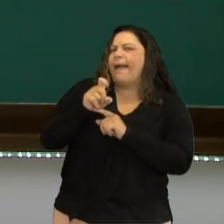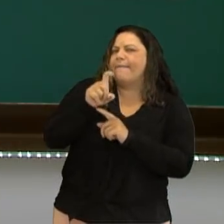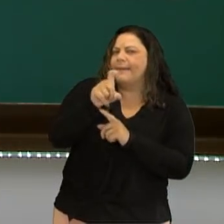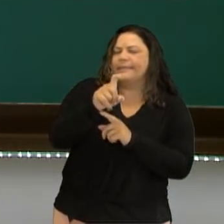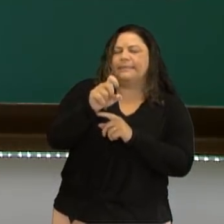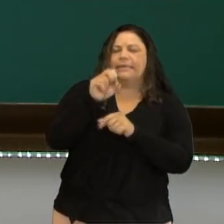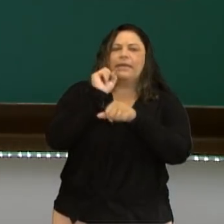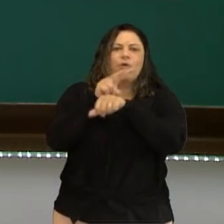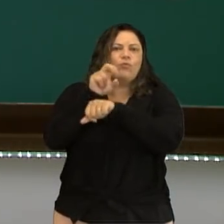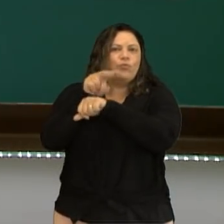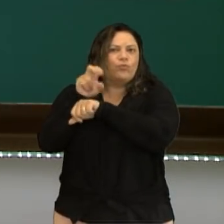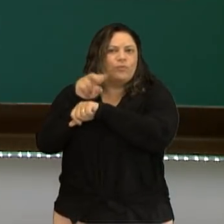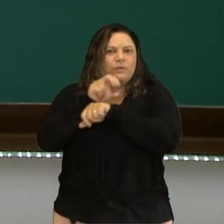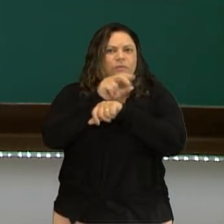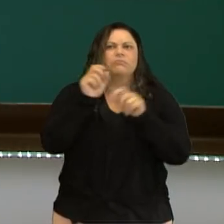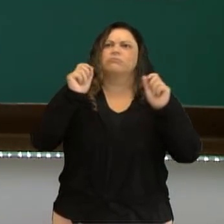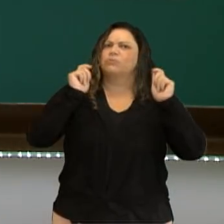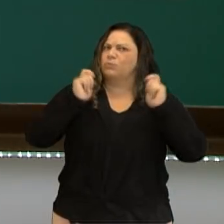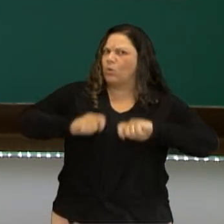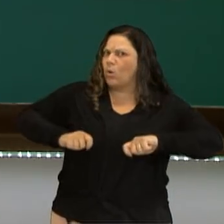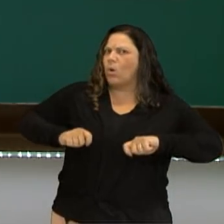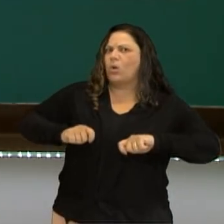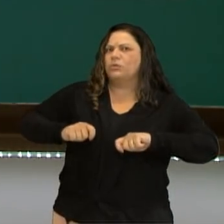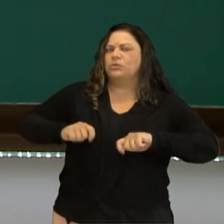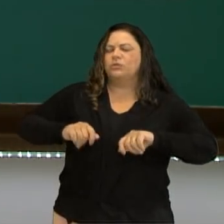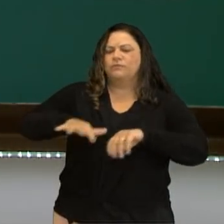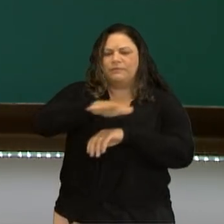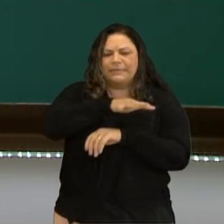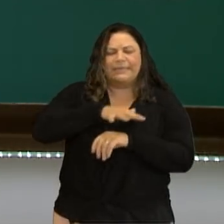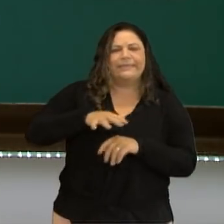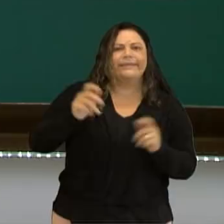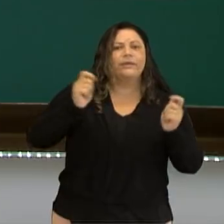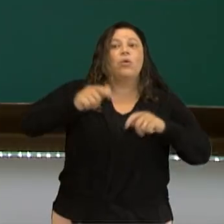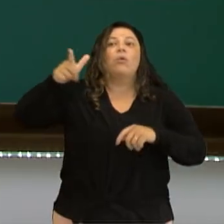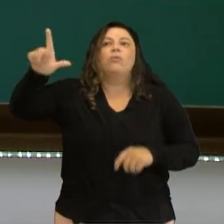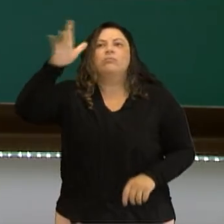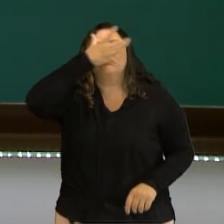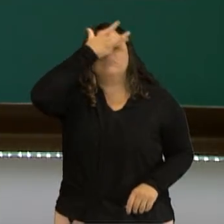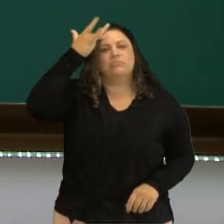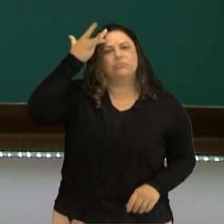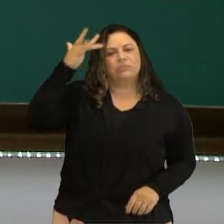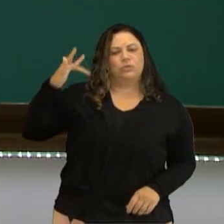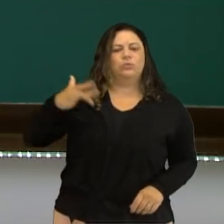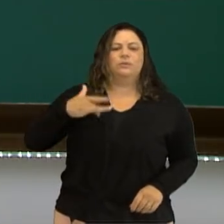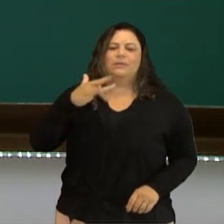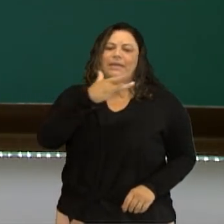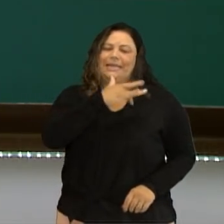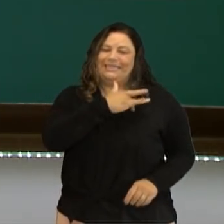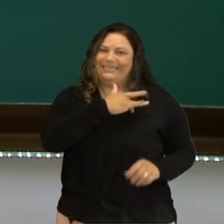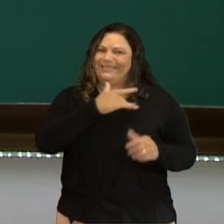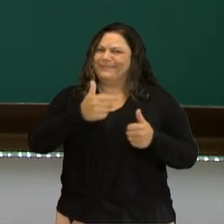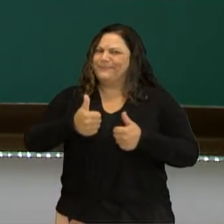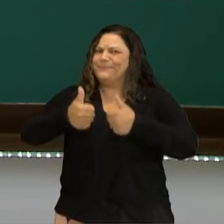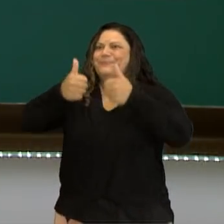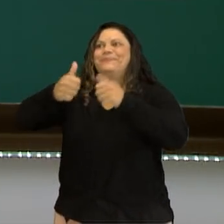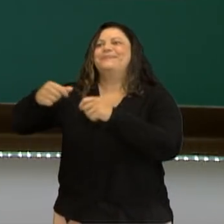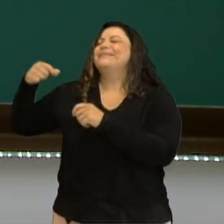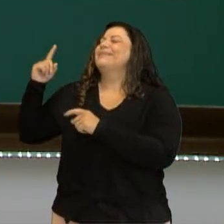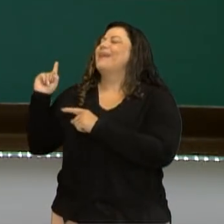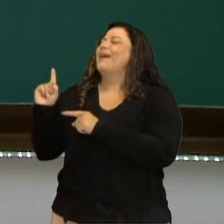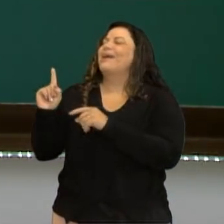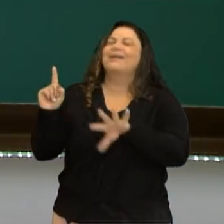vírus, podem ficar aqui no ambiente e outra pessoa saudável estar passando e